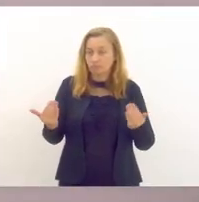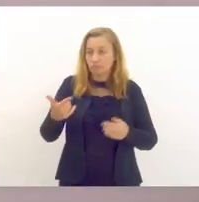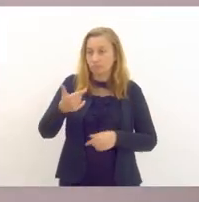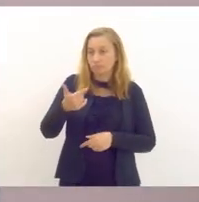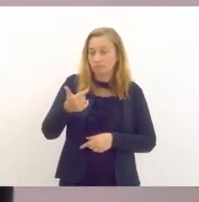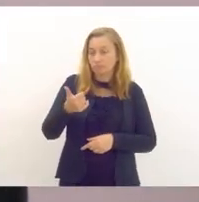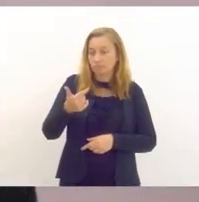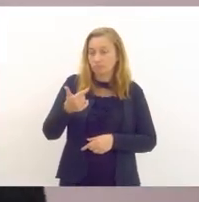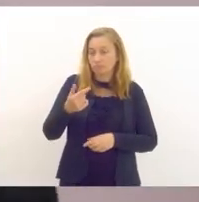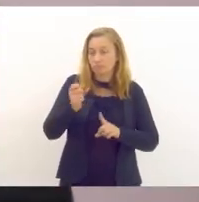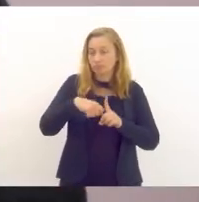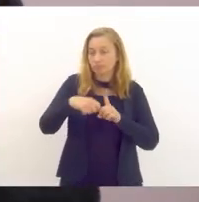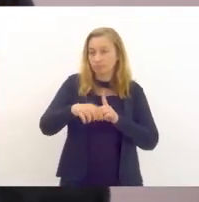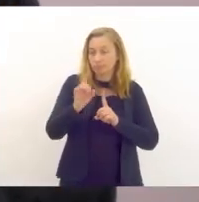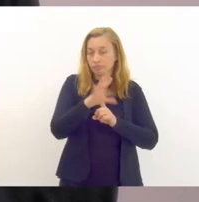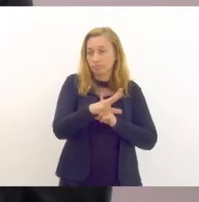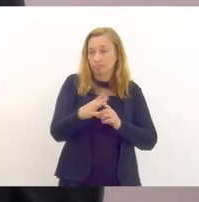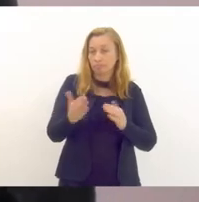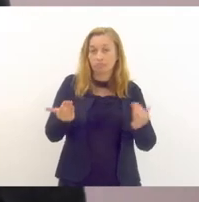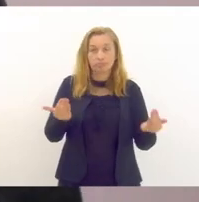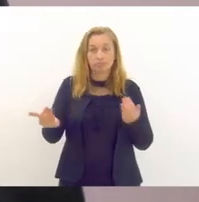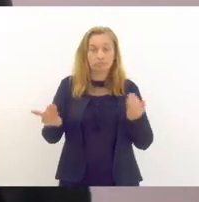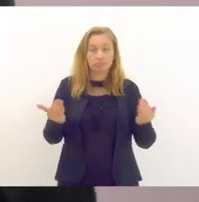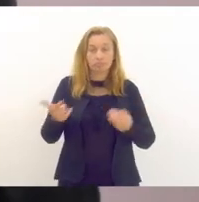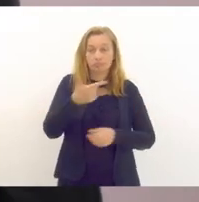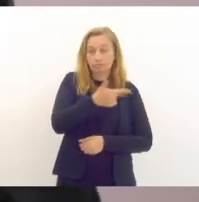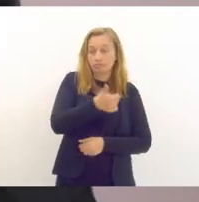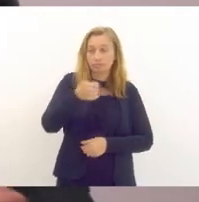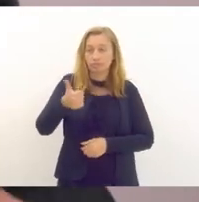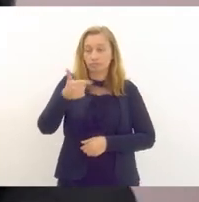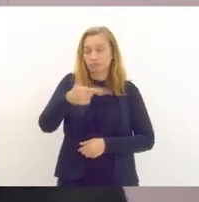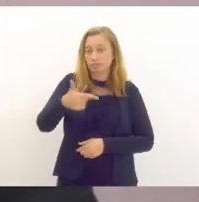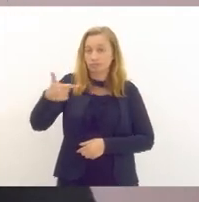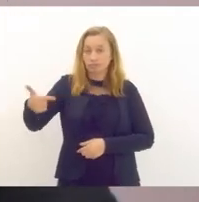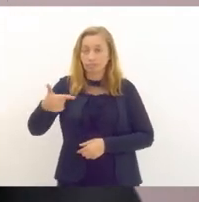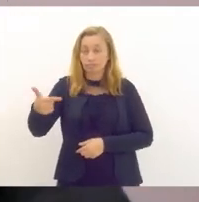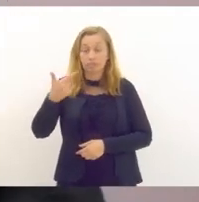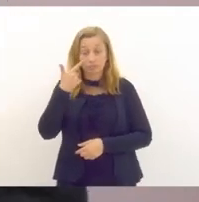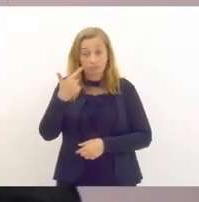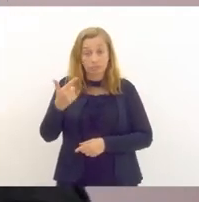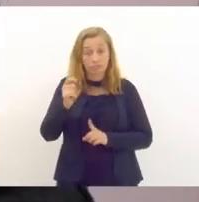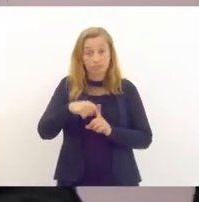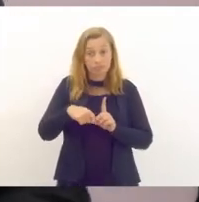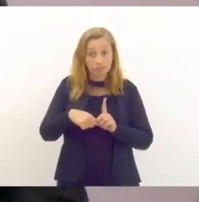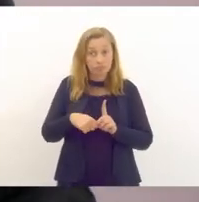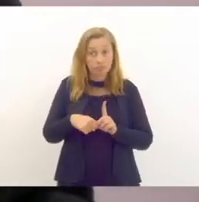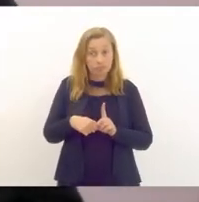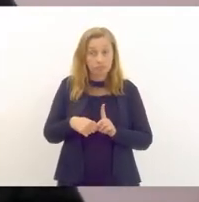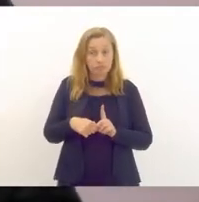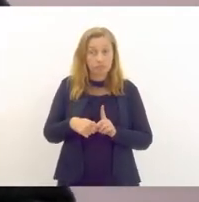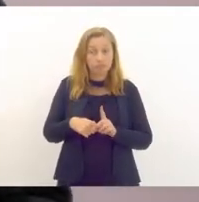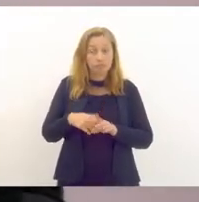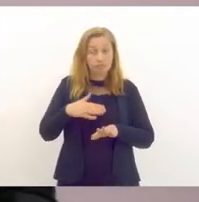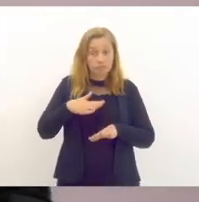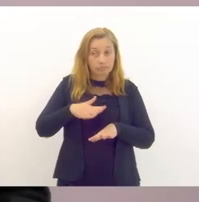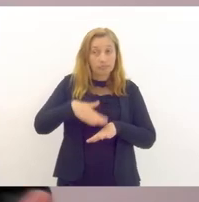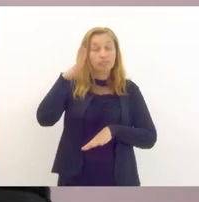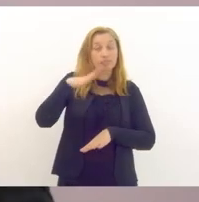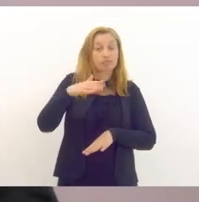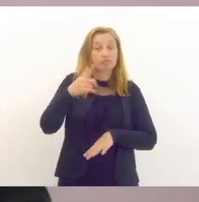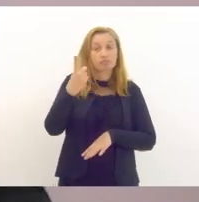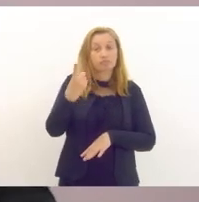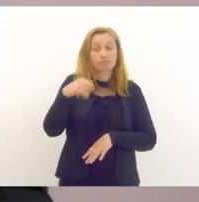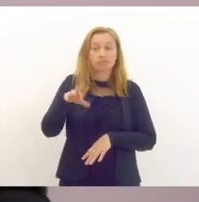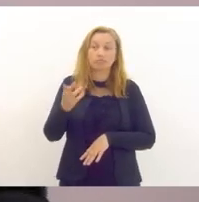é fato é só você fazer uma projeção você já vai ver esse mês mesmo e tem um risco de passar de um bilhão de reais